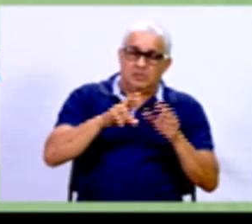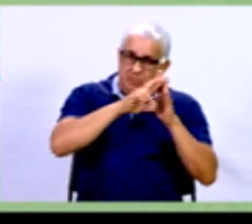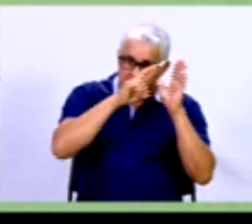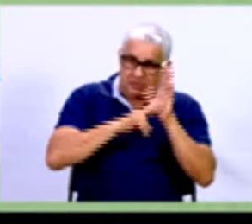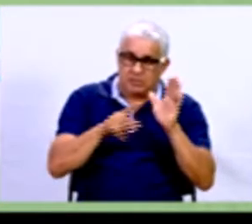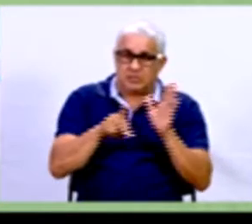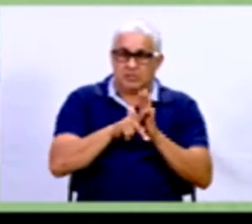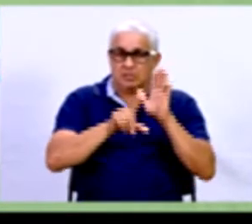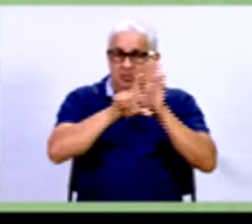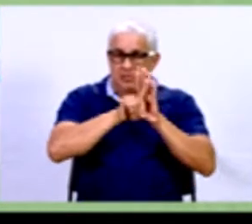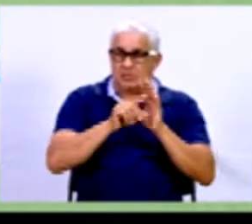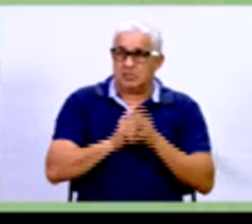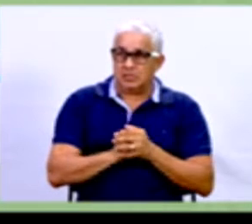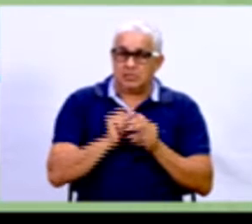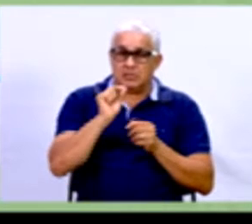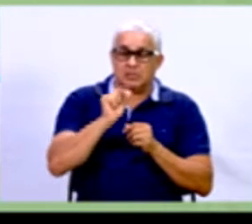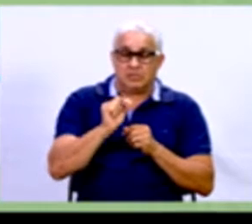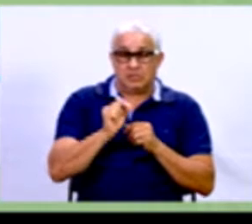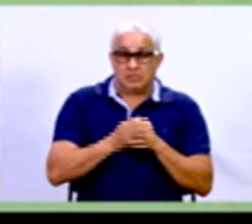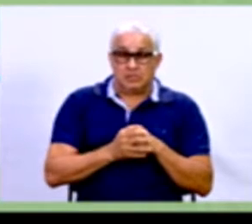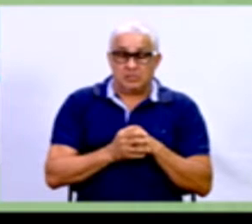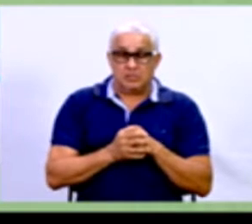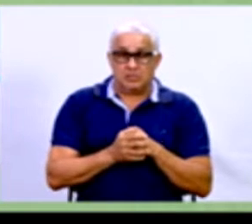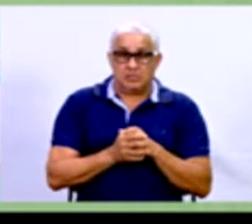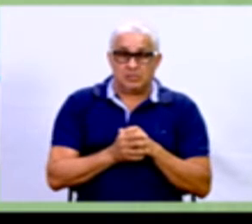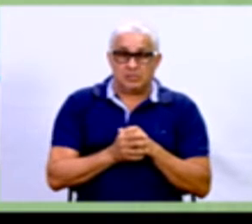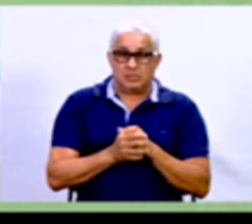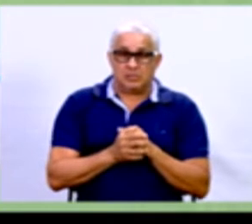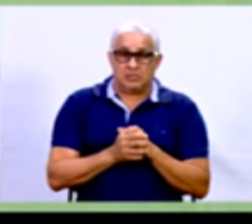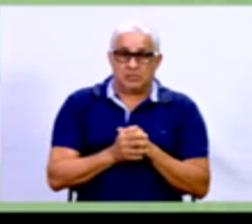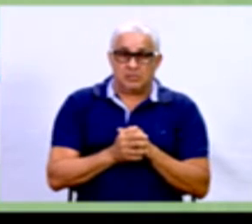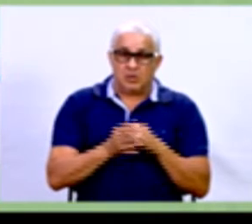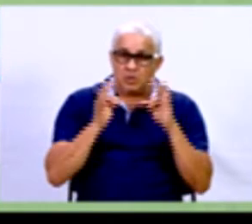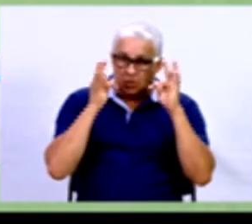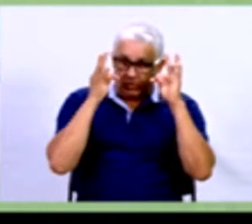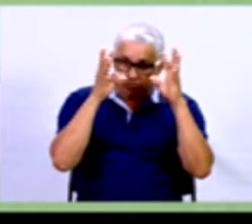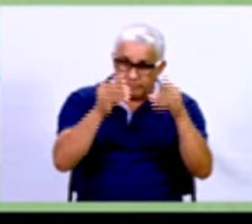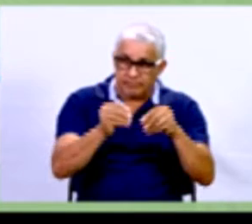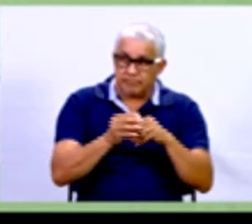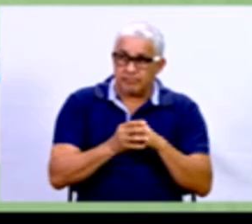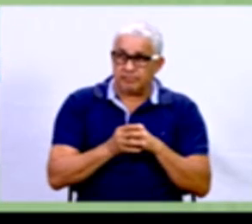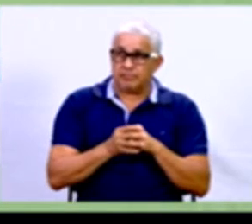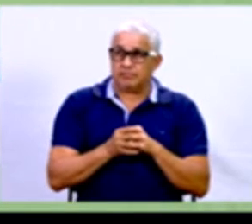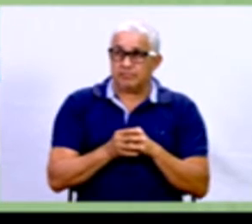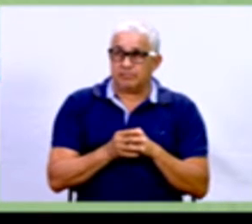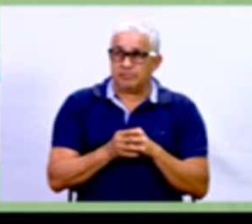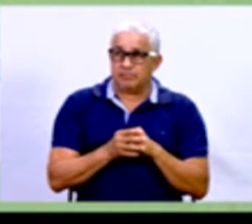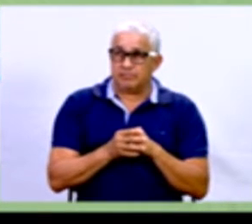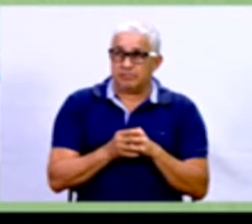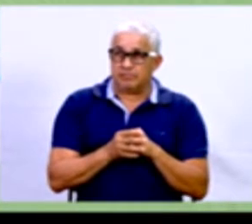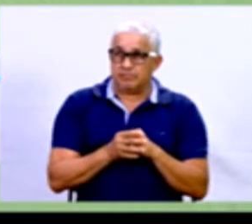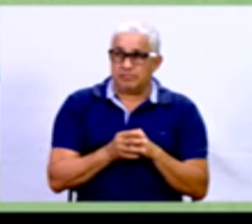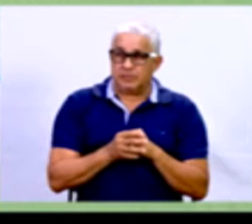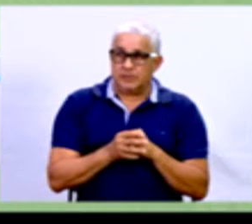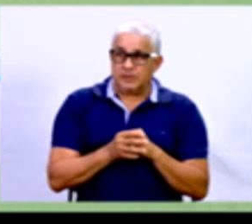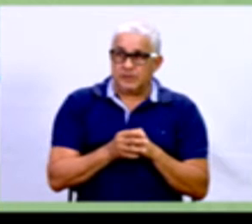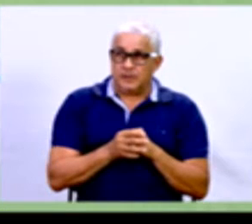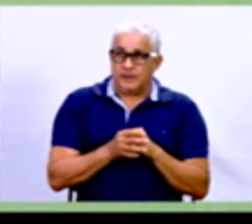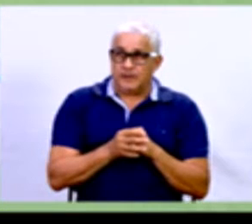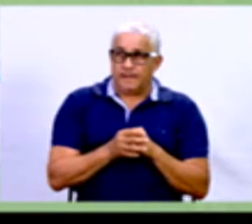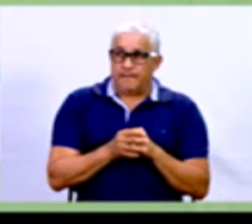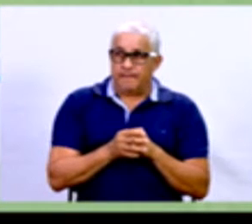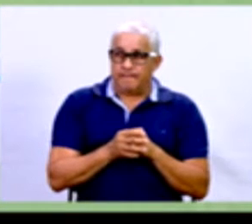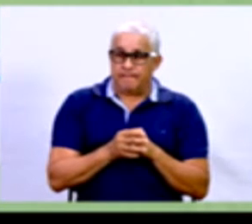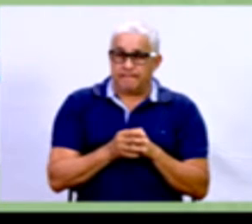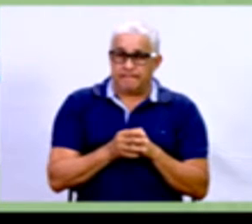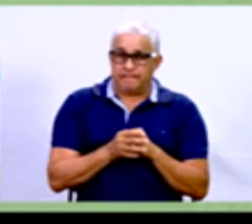CLT. Então, o que nós observamos aqui? Que todos aqueles... Jesus, não está funcionando que